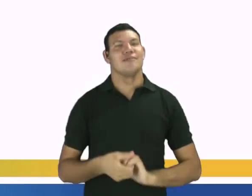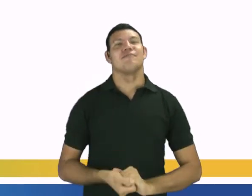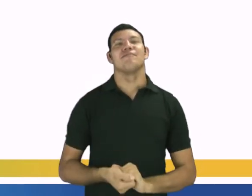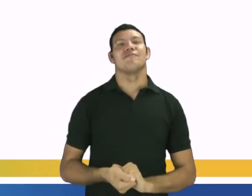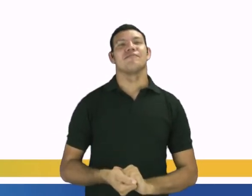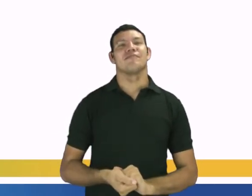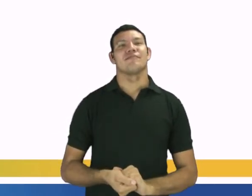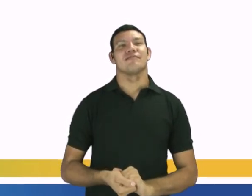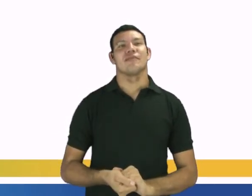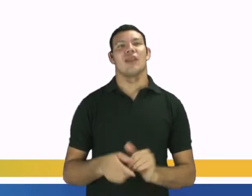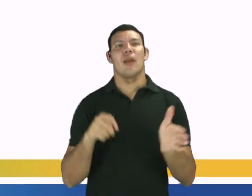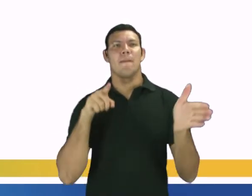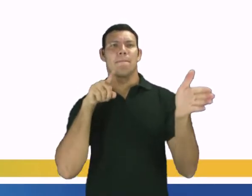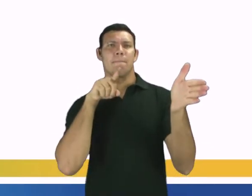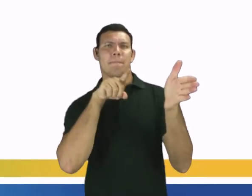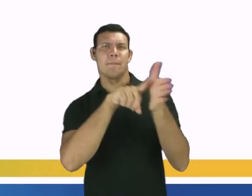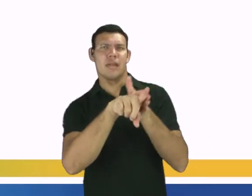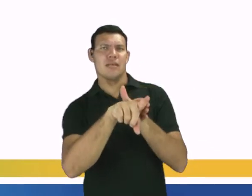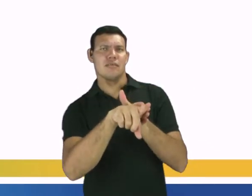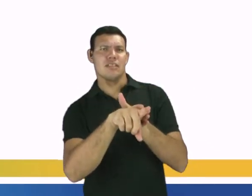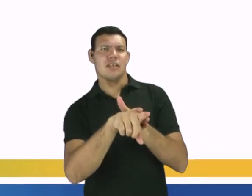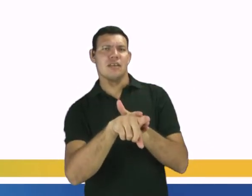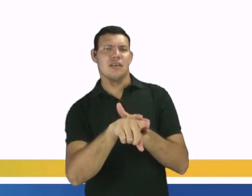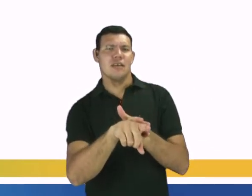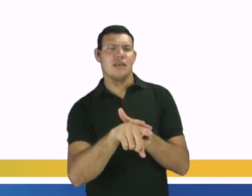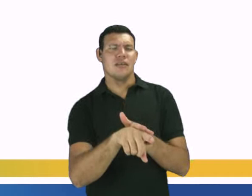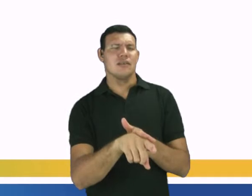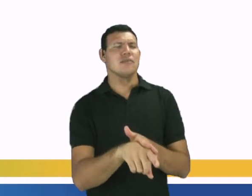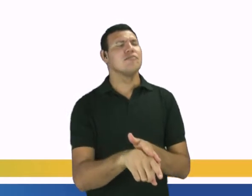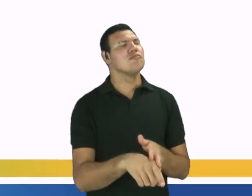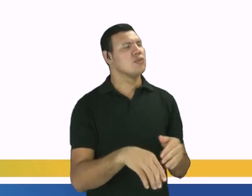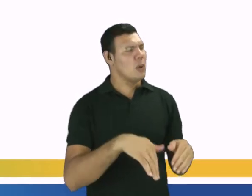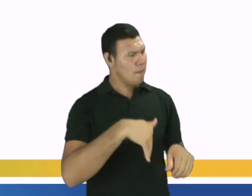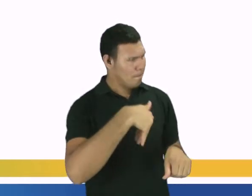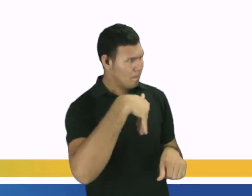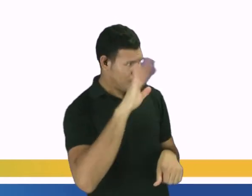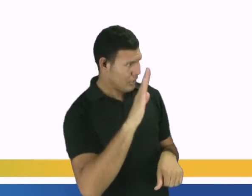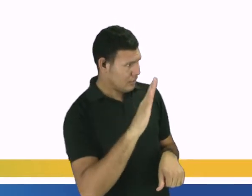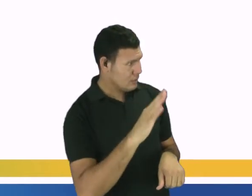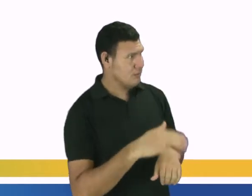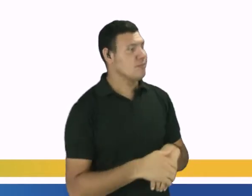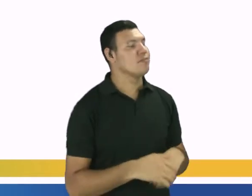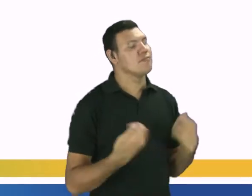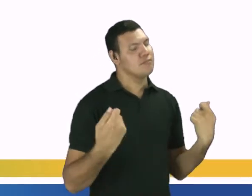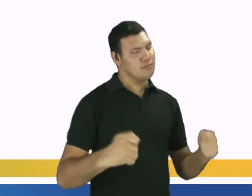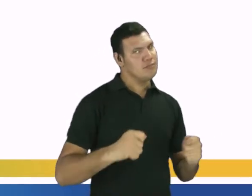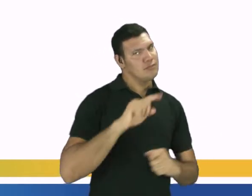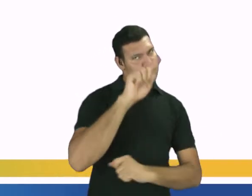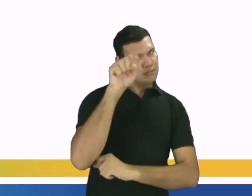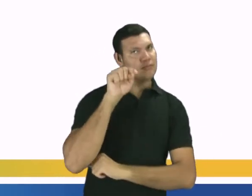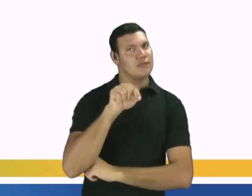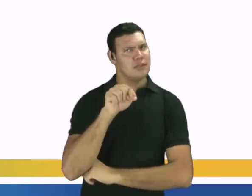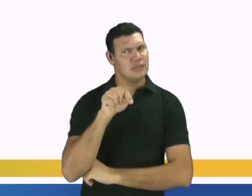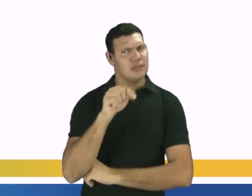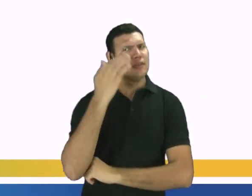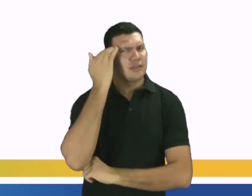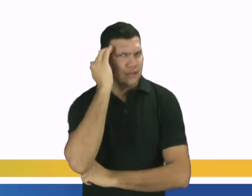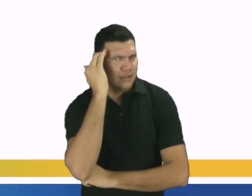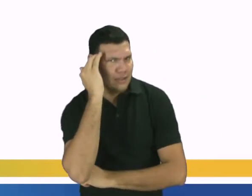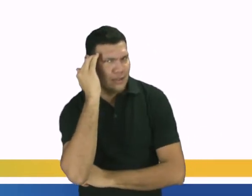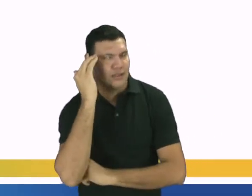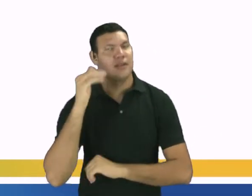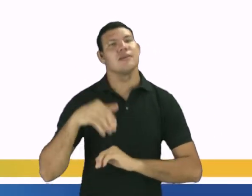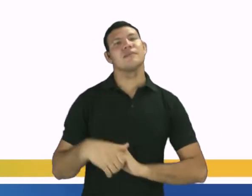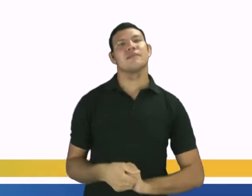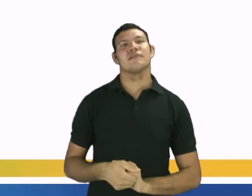quando pergunta algo mais, vocês já sabem. Temos que ter a interrogação. Tranquilo, pessoal? Estão pegando como é que funciona?